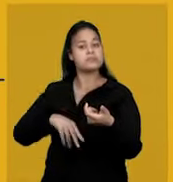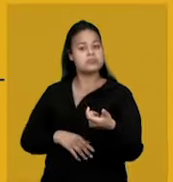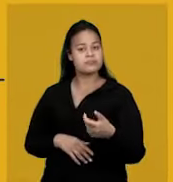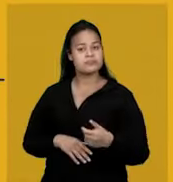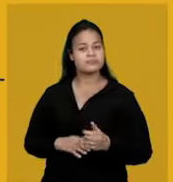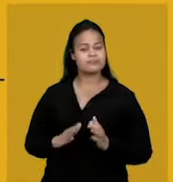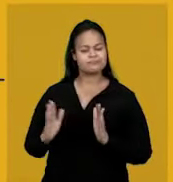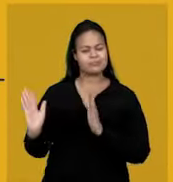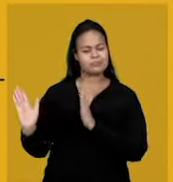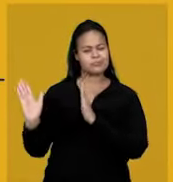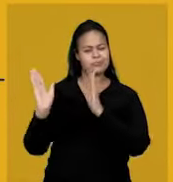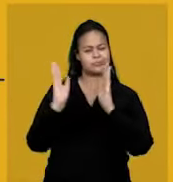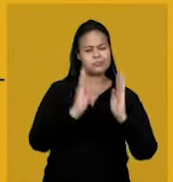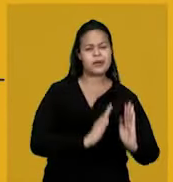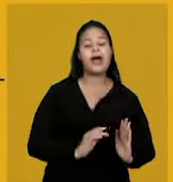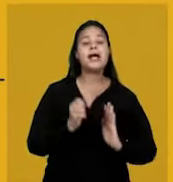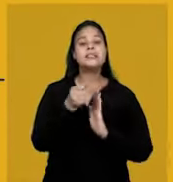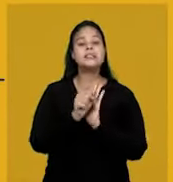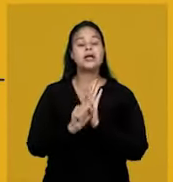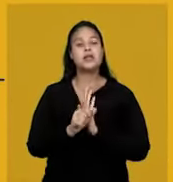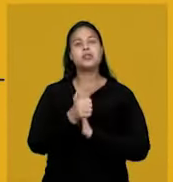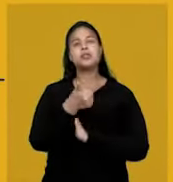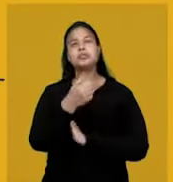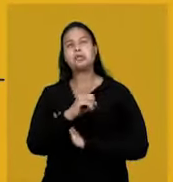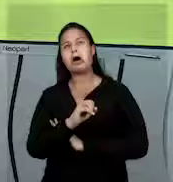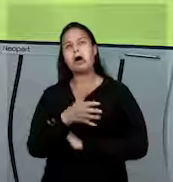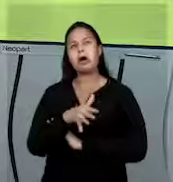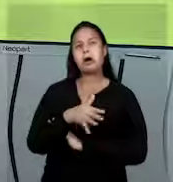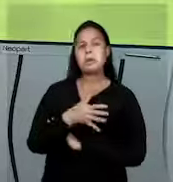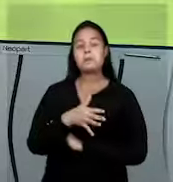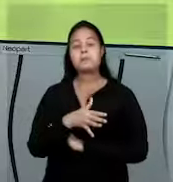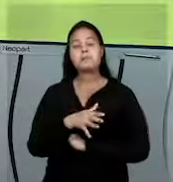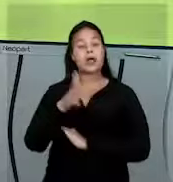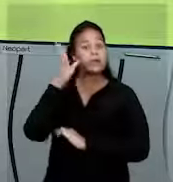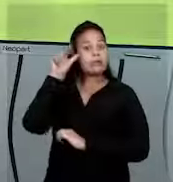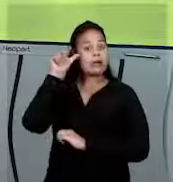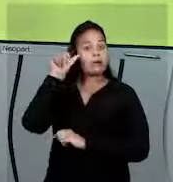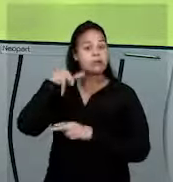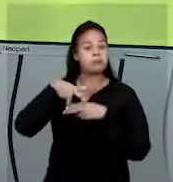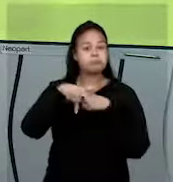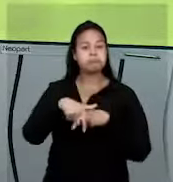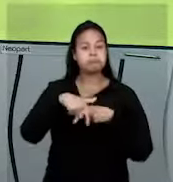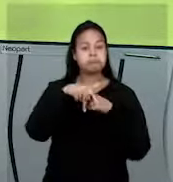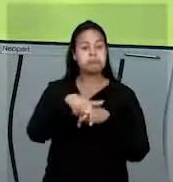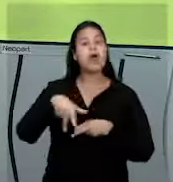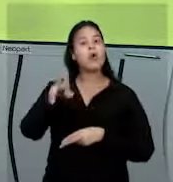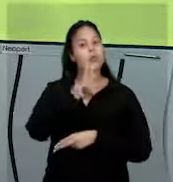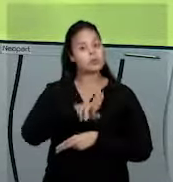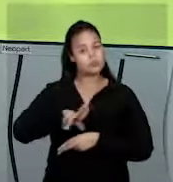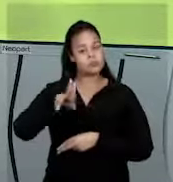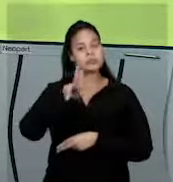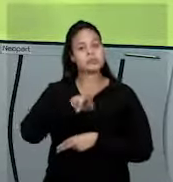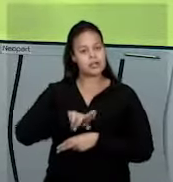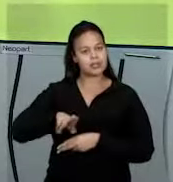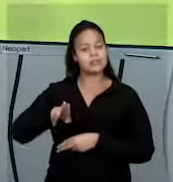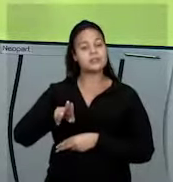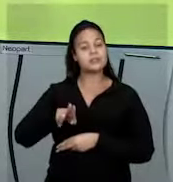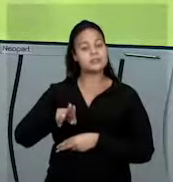século XVIII ou até o século XVIII, os cavalos eram utilizados para